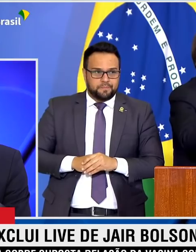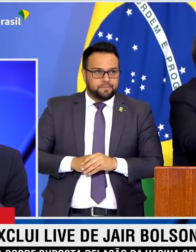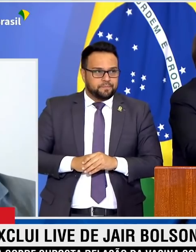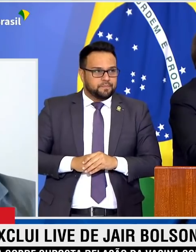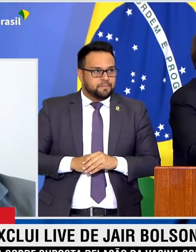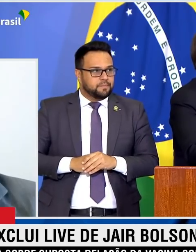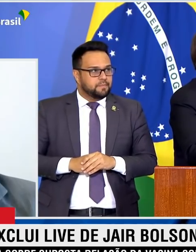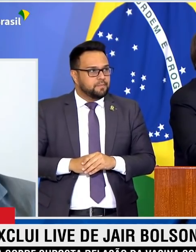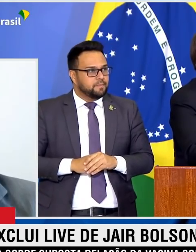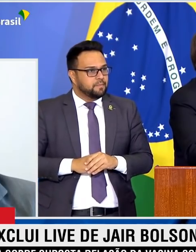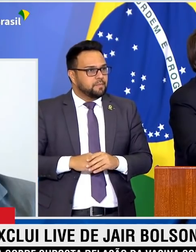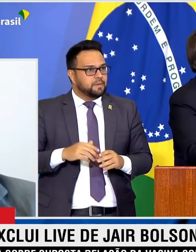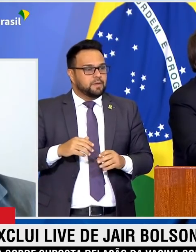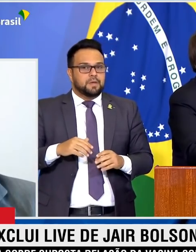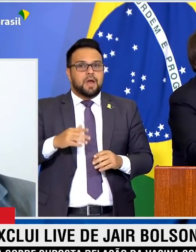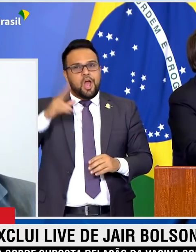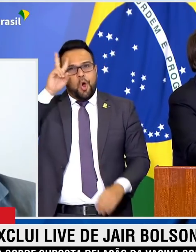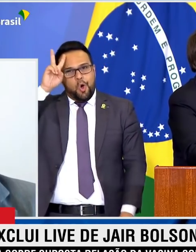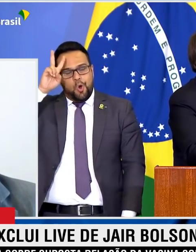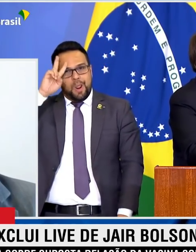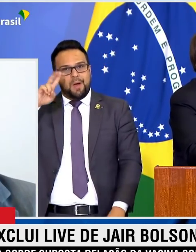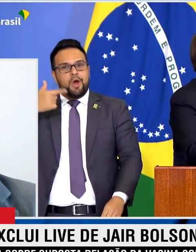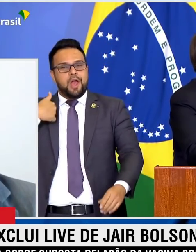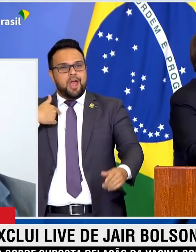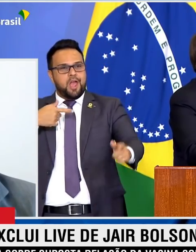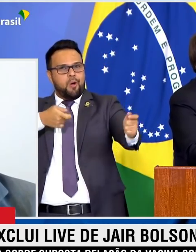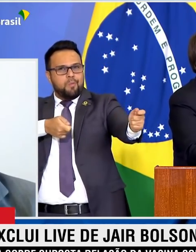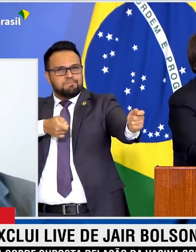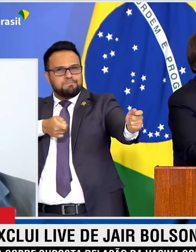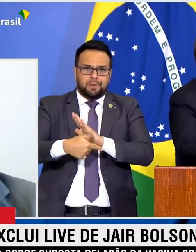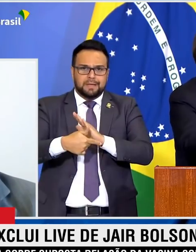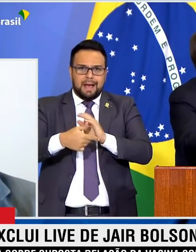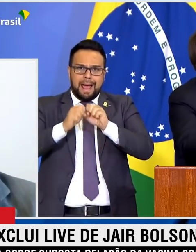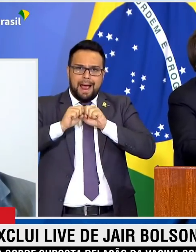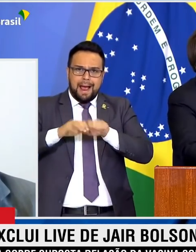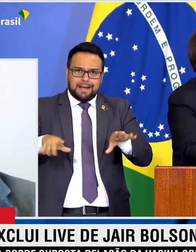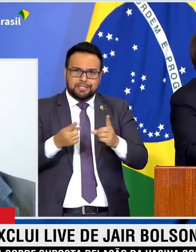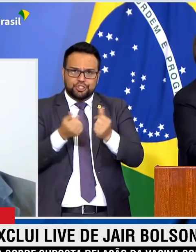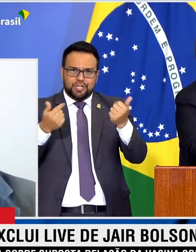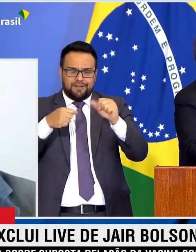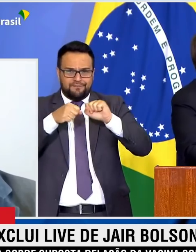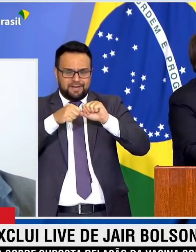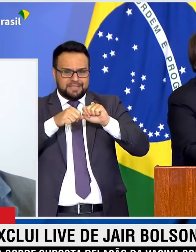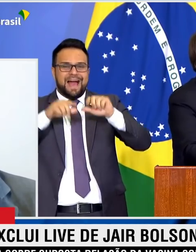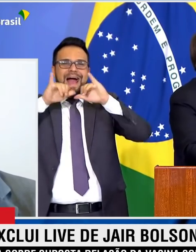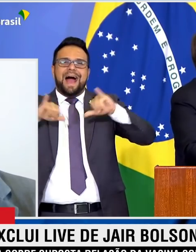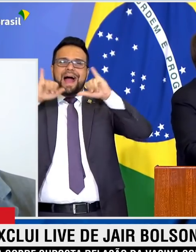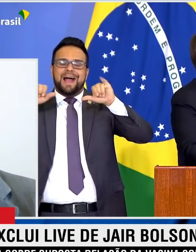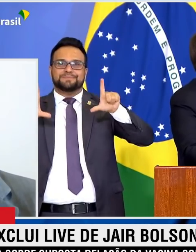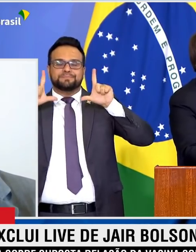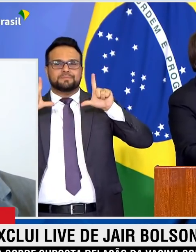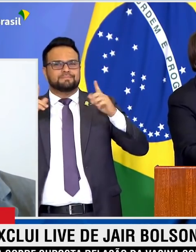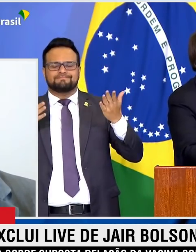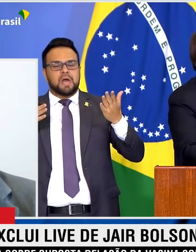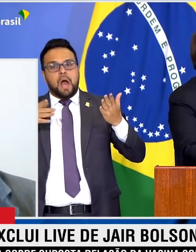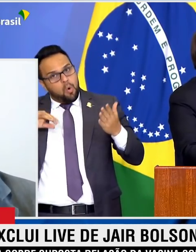a Marcela é impossível não associar Bolsa Família o auxílio Brasil ou que nome tem esse